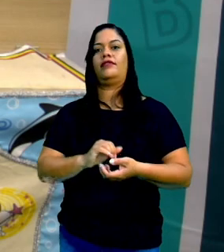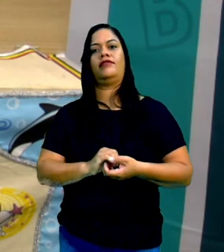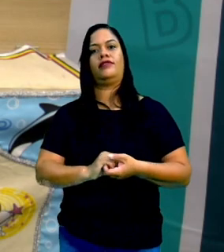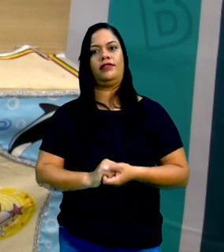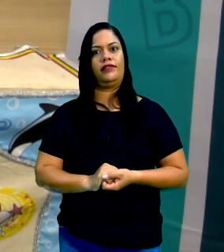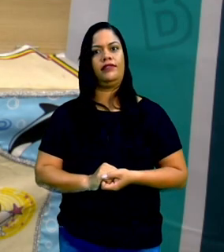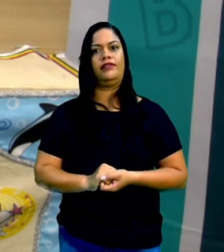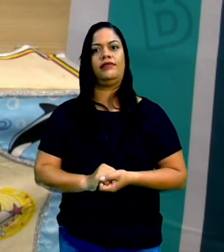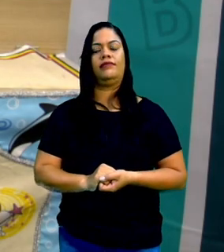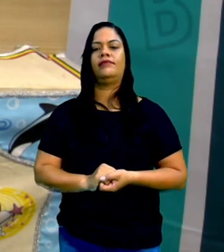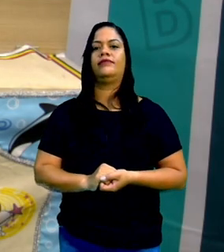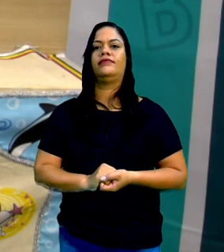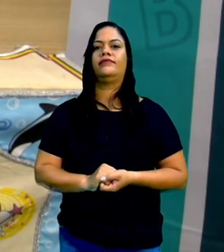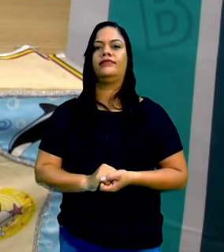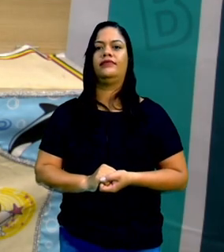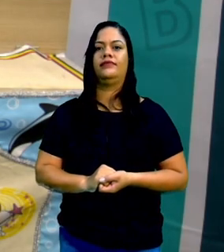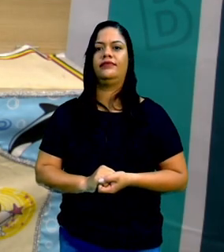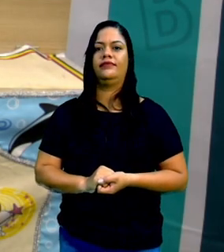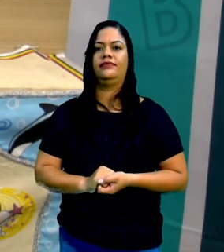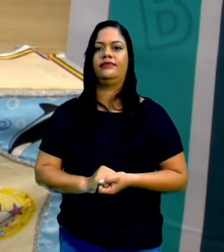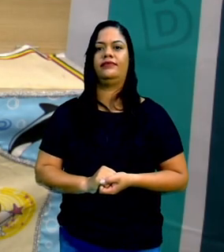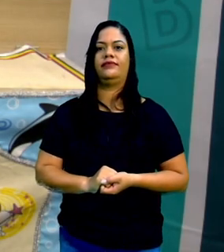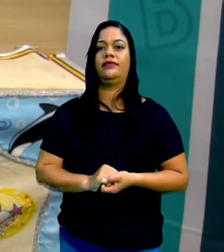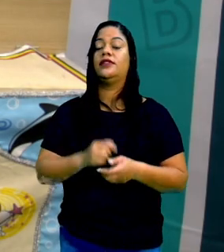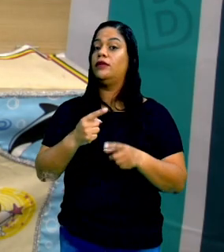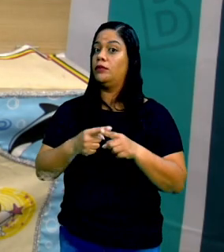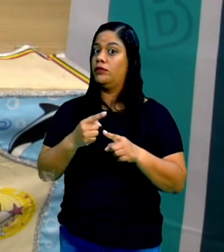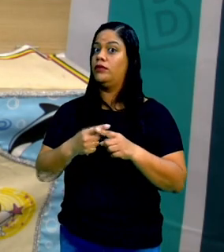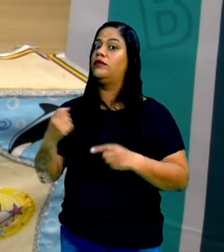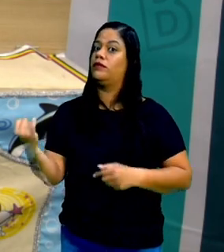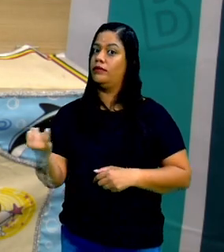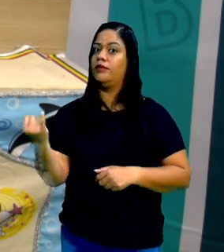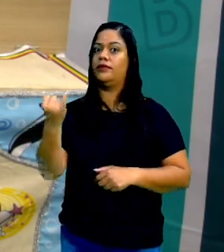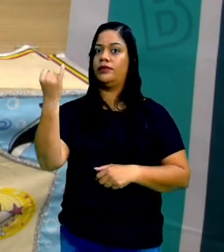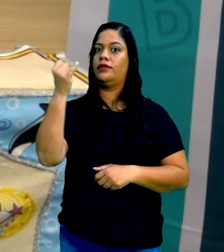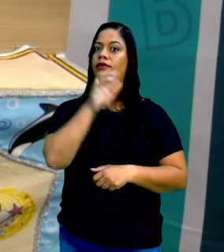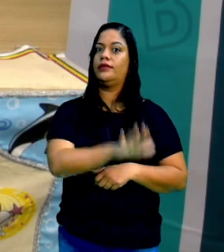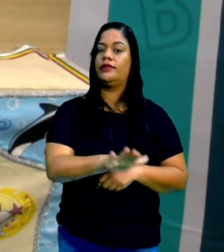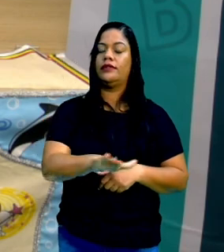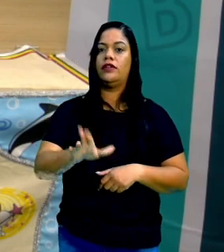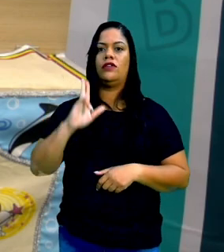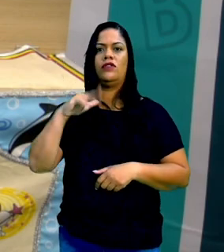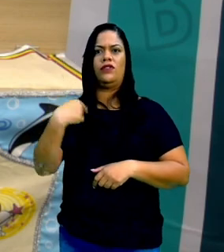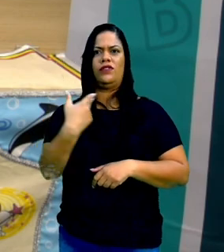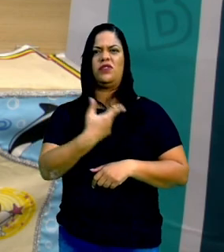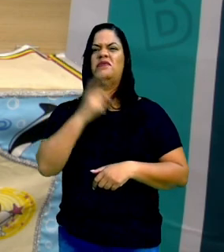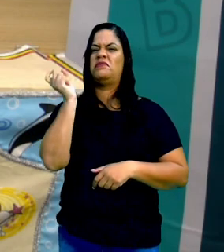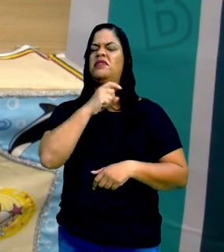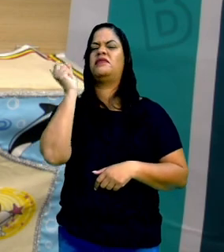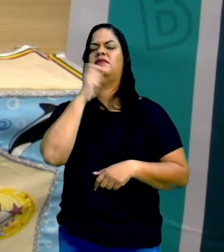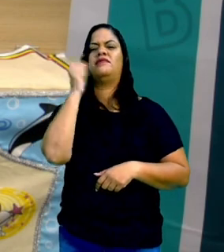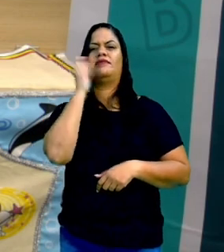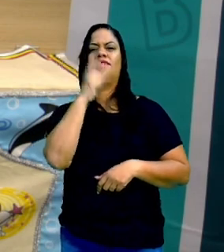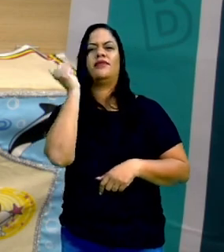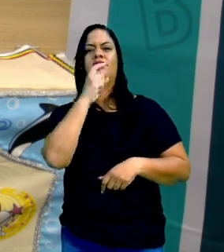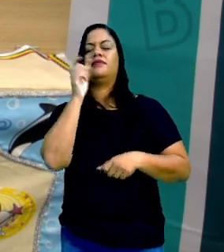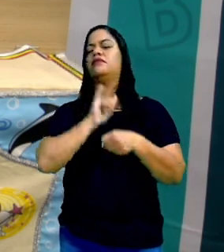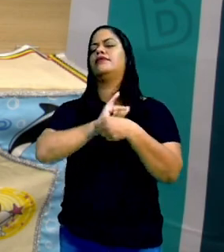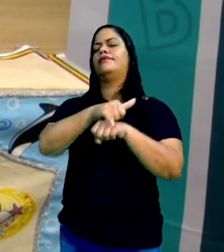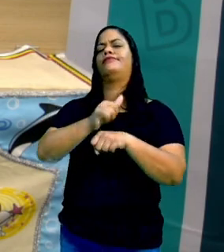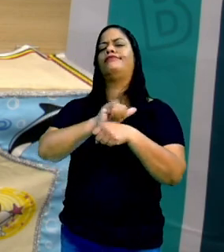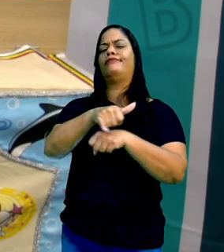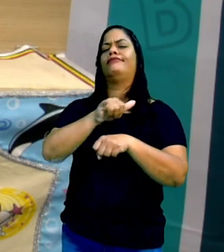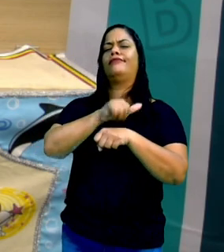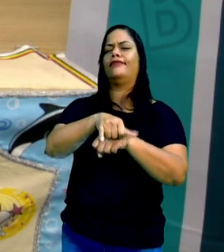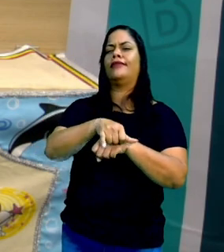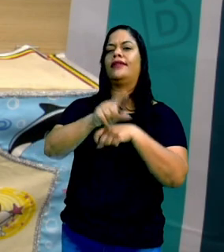não. É, pode não. Pode não. Porque isso é muito importante, criança. Porque às vezes a gente tá mentindo, mentindo, mentindo, enganando, enganando.